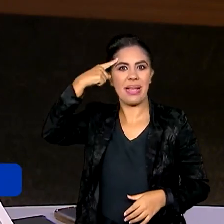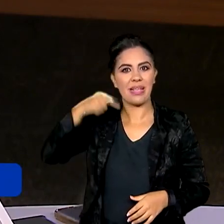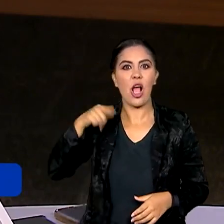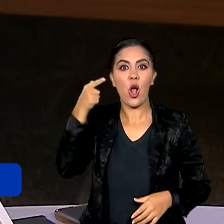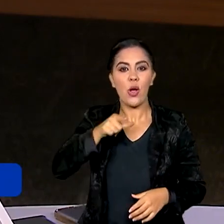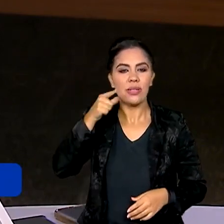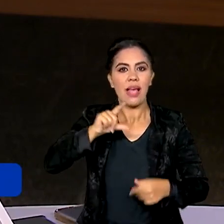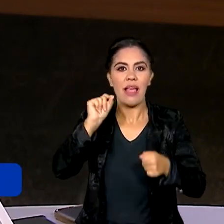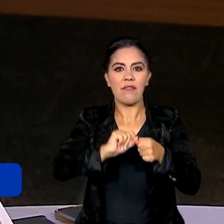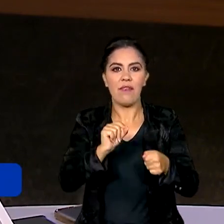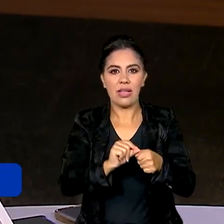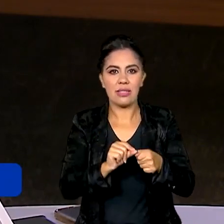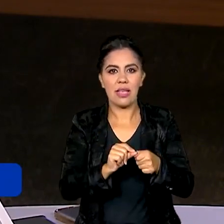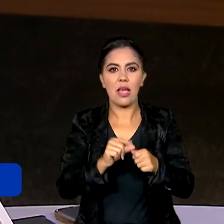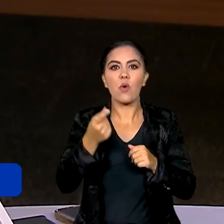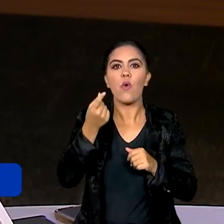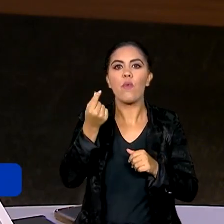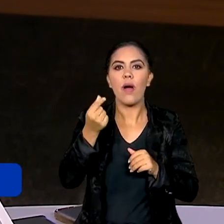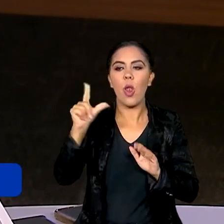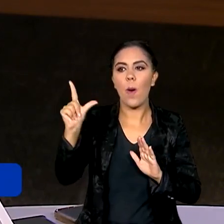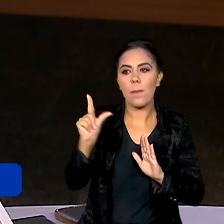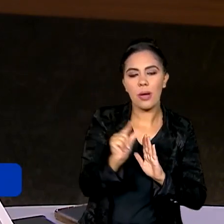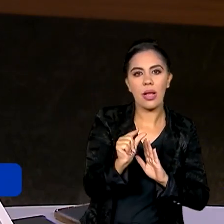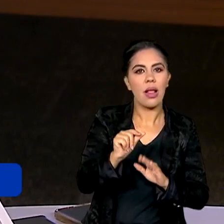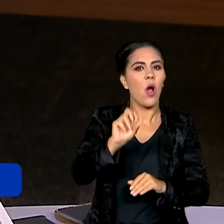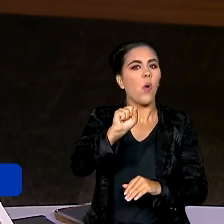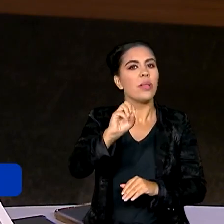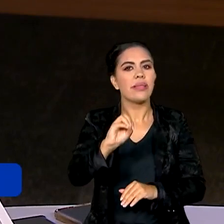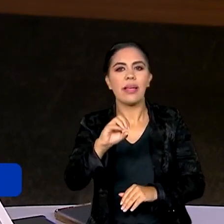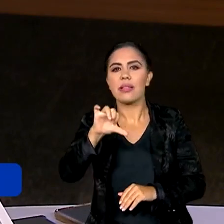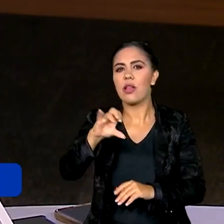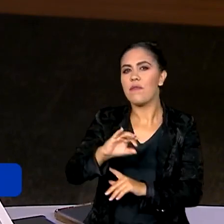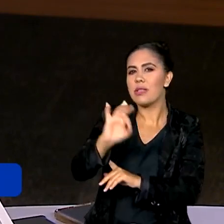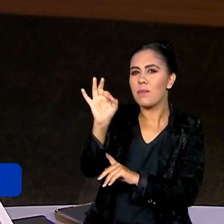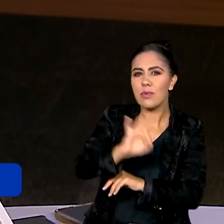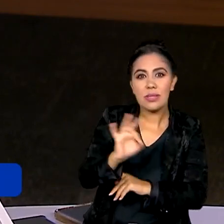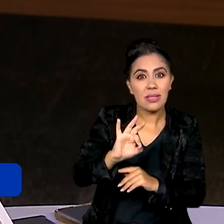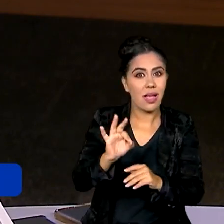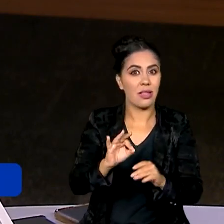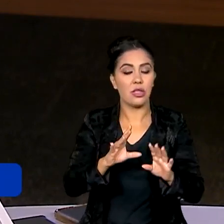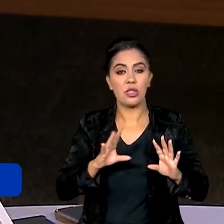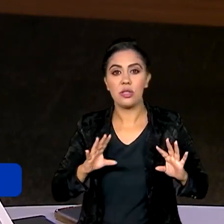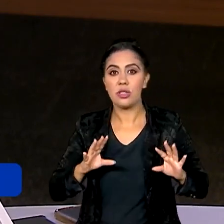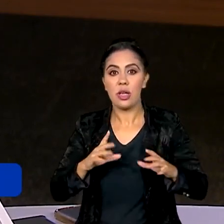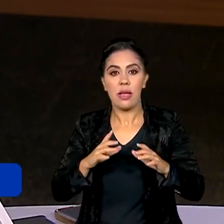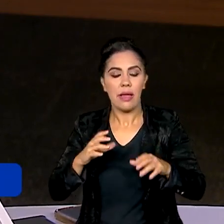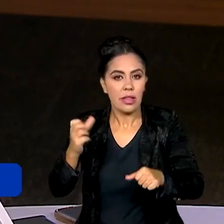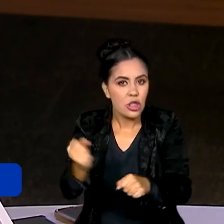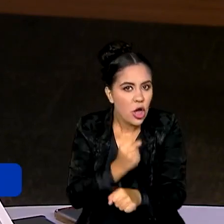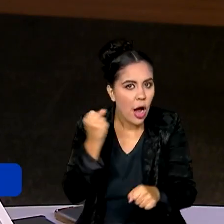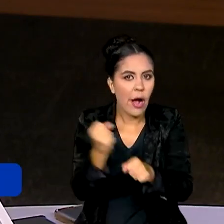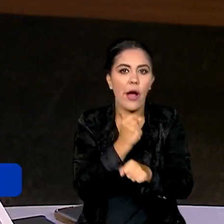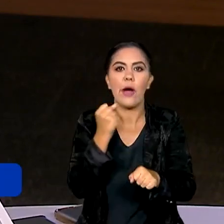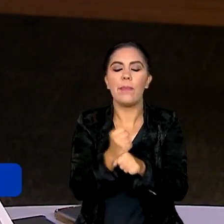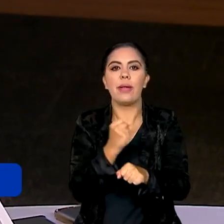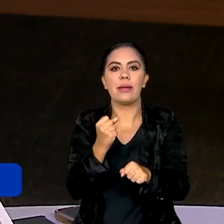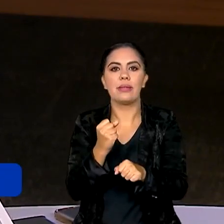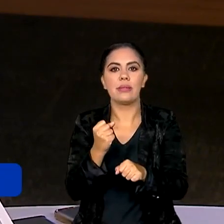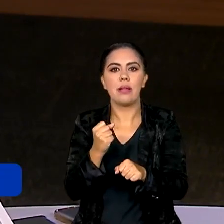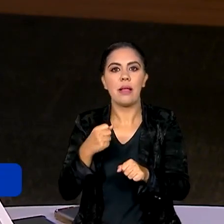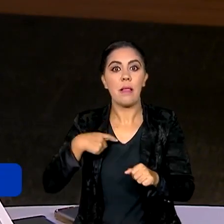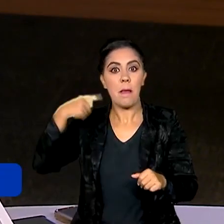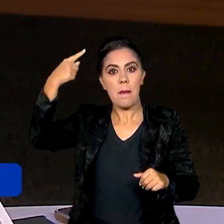preço. Em geral, eu diria que 80%, 90% dessas obras que o proponente mergulhou excessivamente no